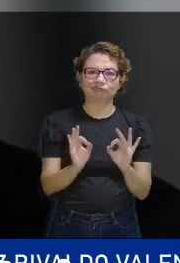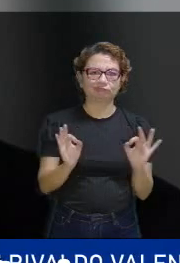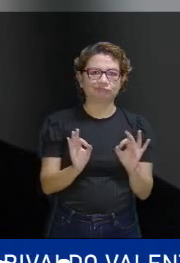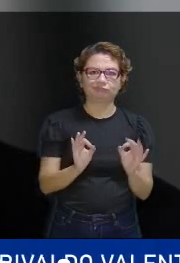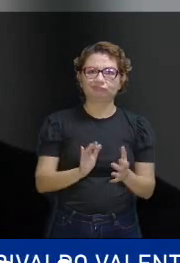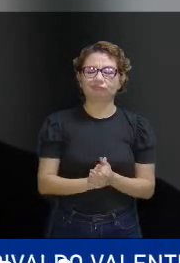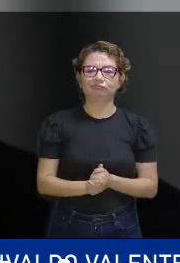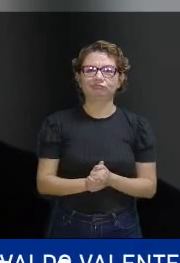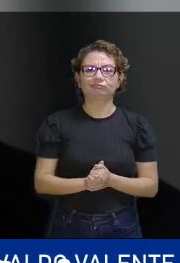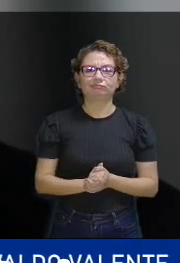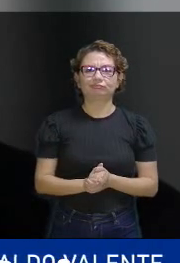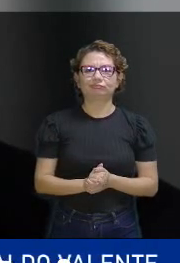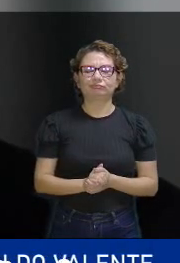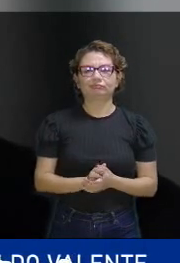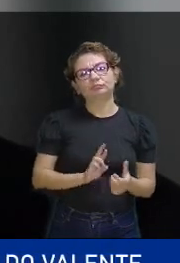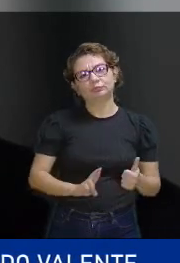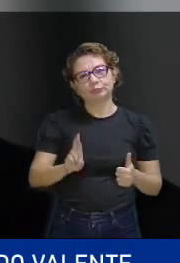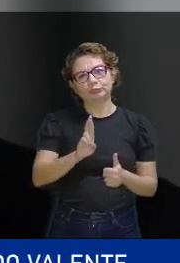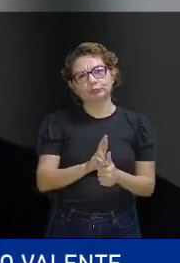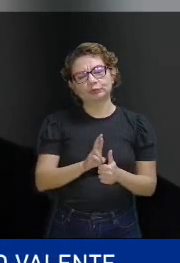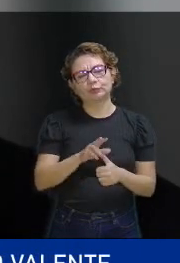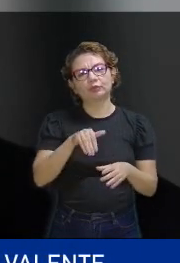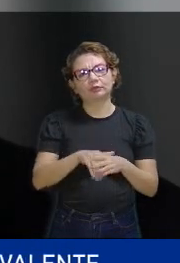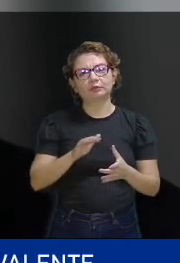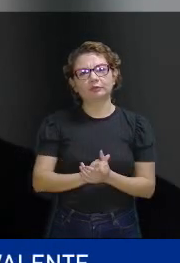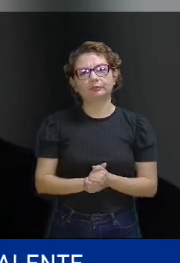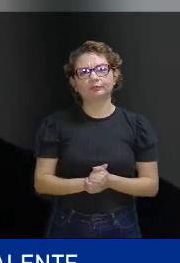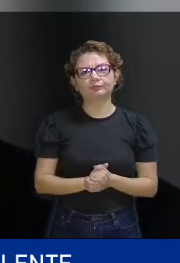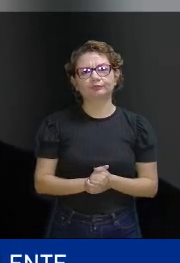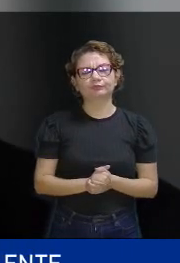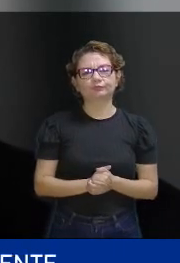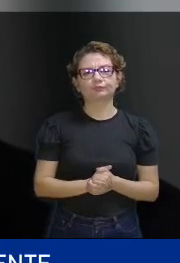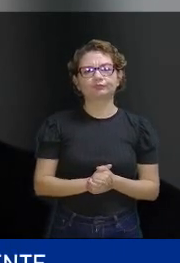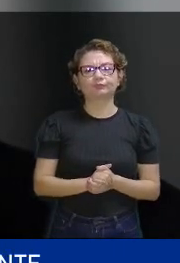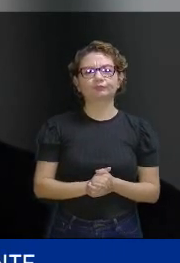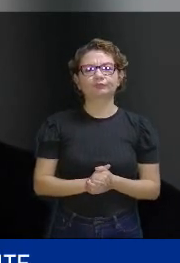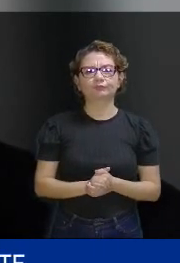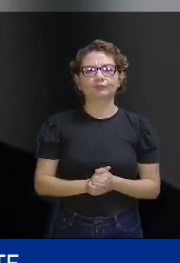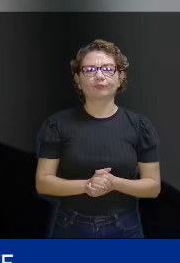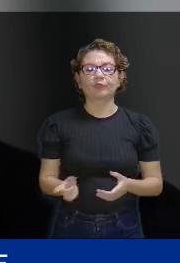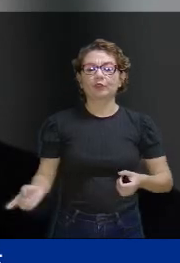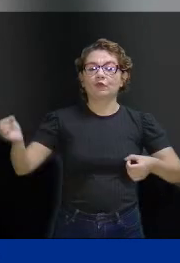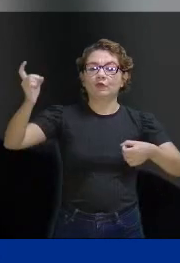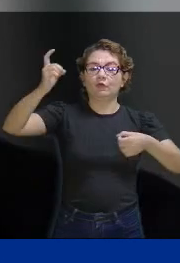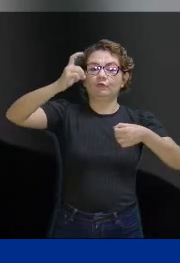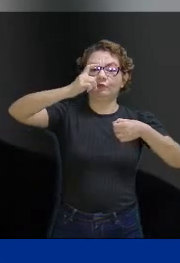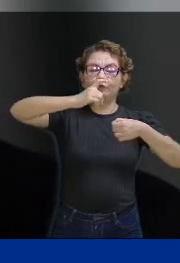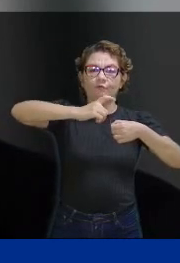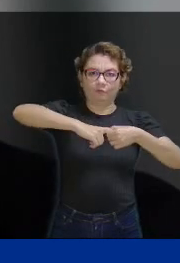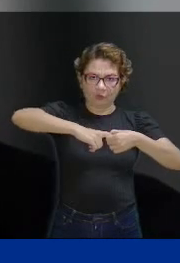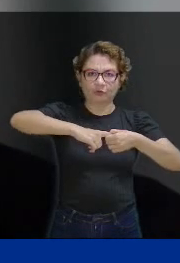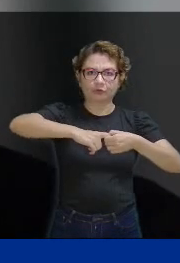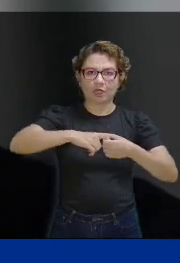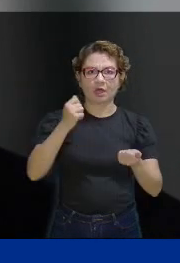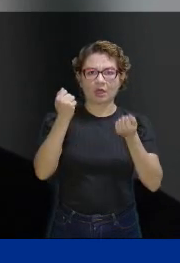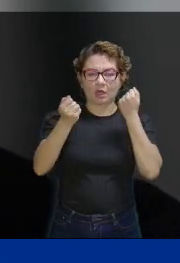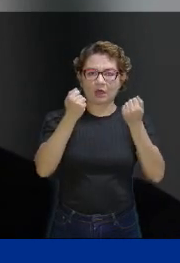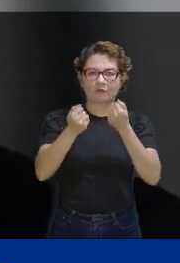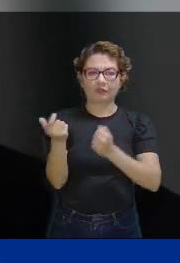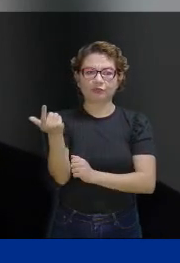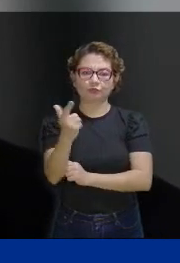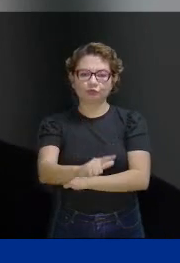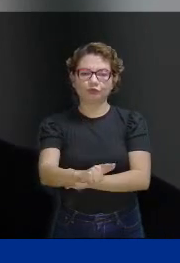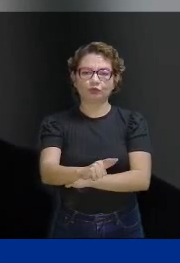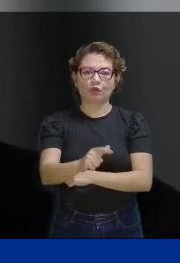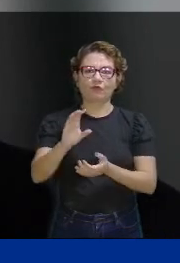manifestar, a Procuradoria Regional Eleitoral opinou pelo retorno dos autos ao juízo de origem para reanálise das